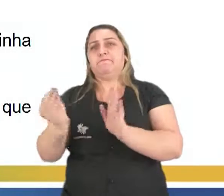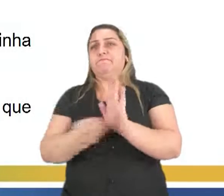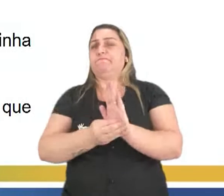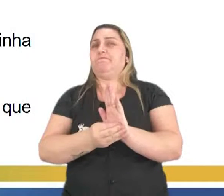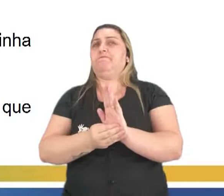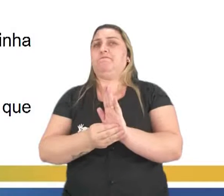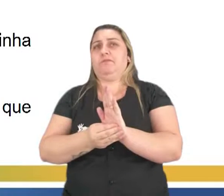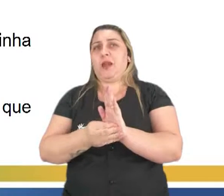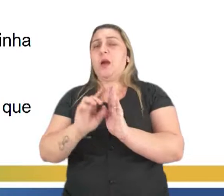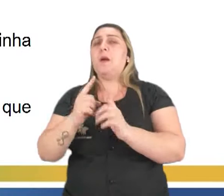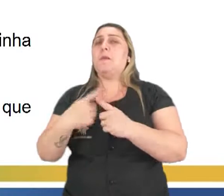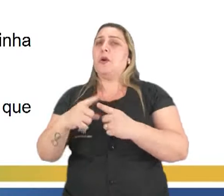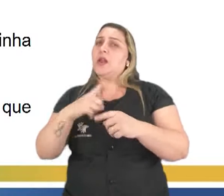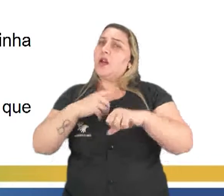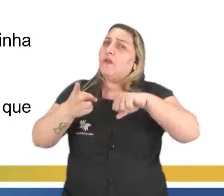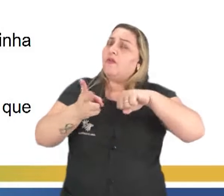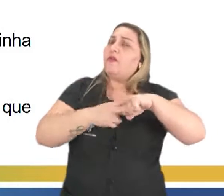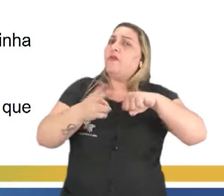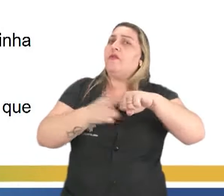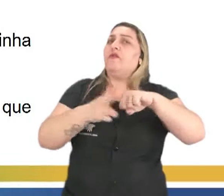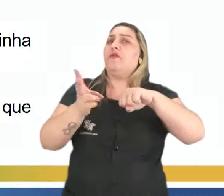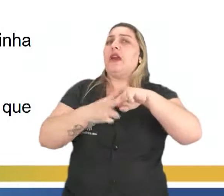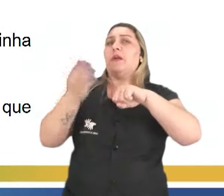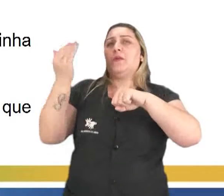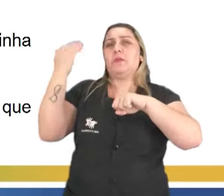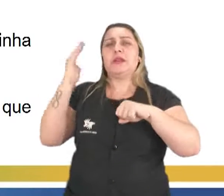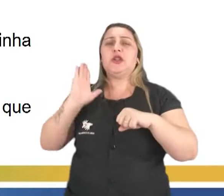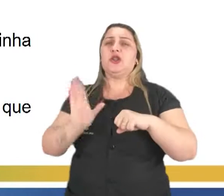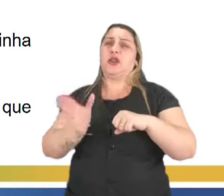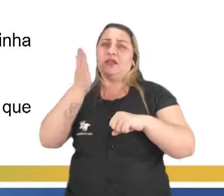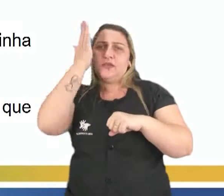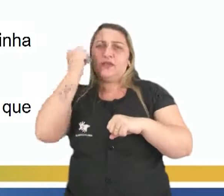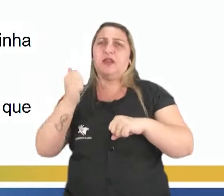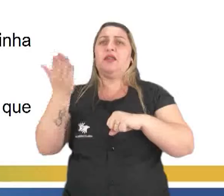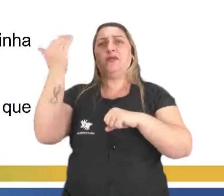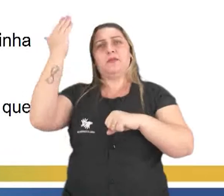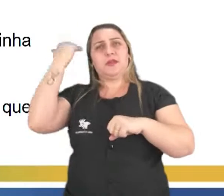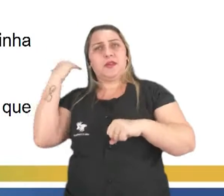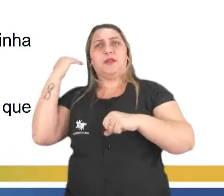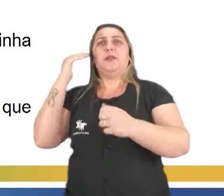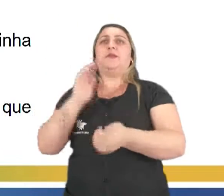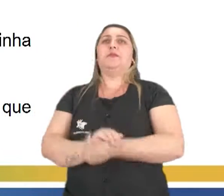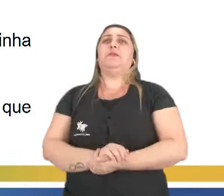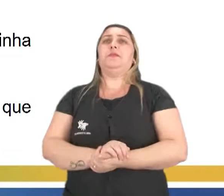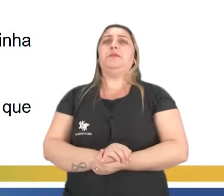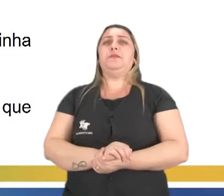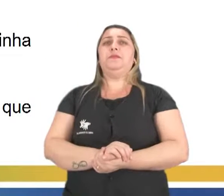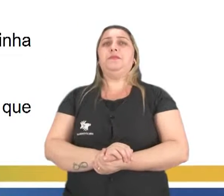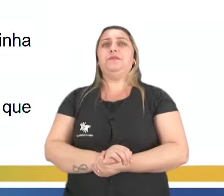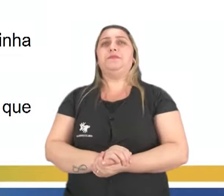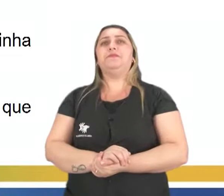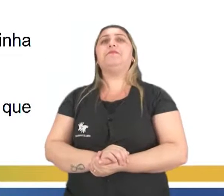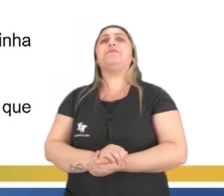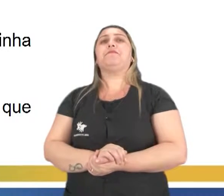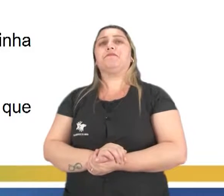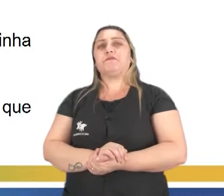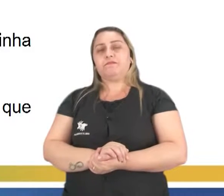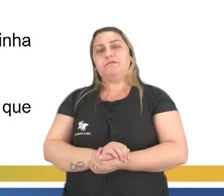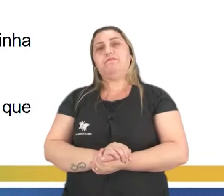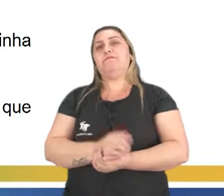já tenho um verbo no passado que me remete a essa ideia, Lógico, do tempo passado. Então, o atrás é uma